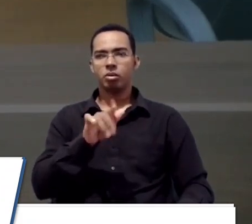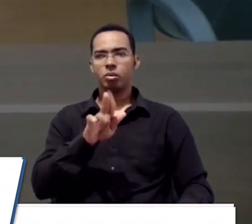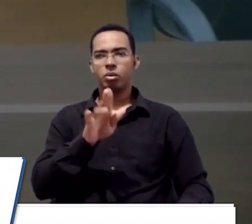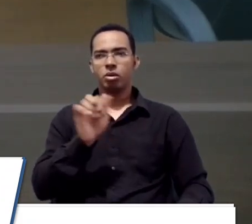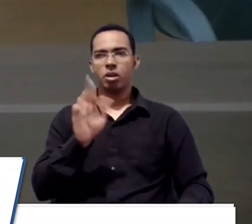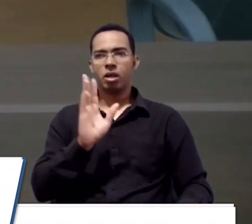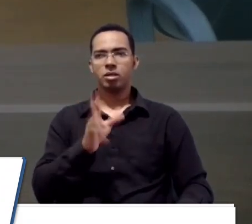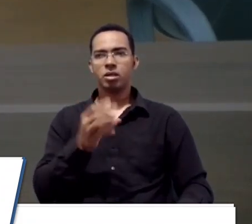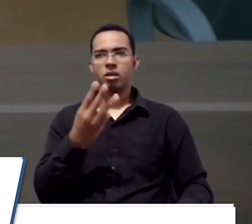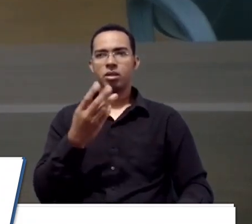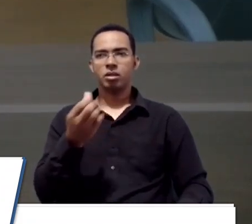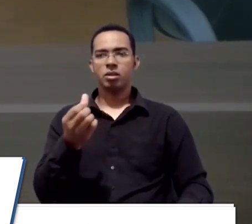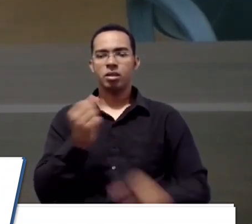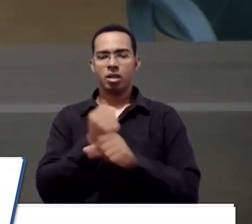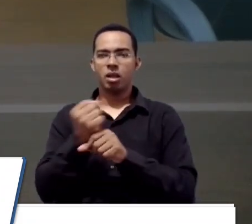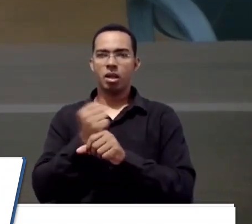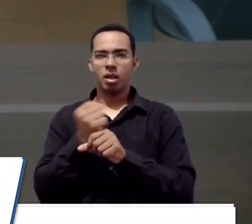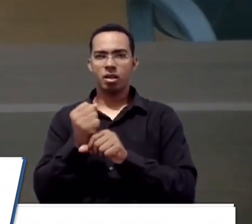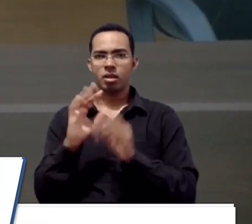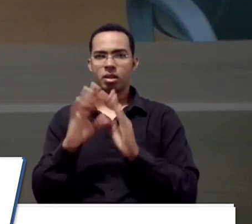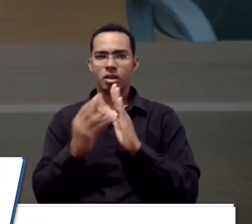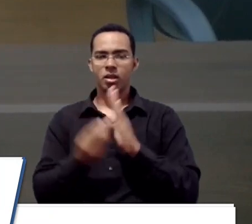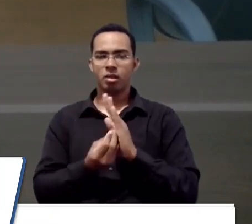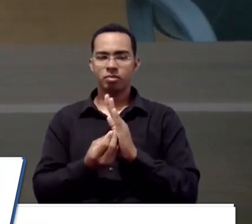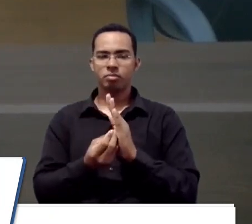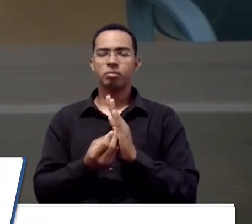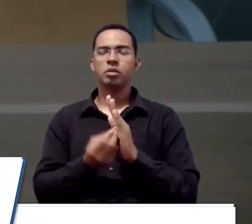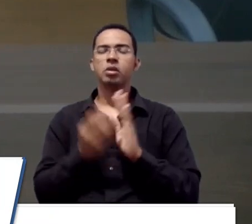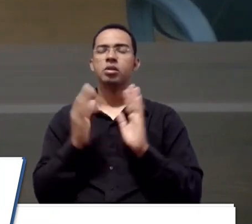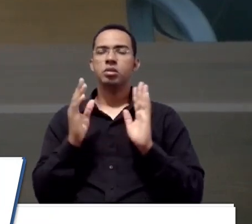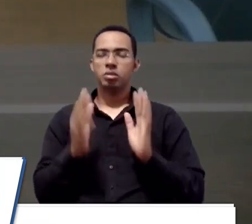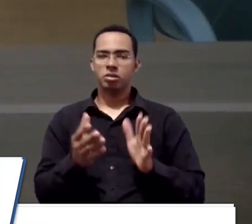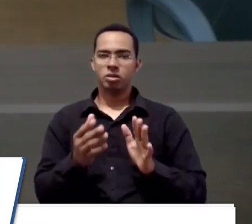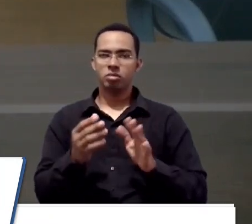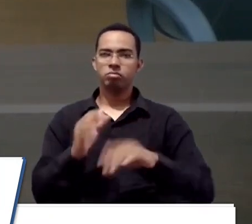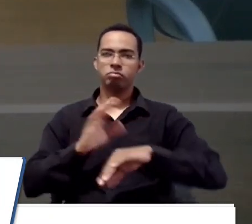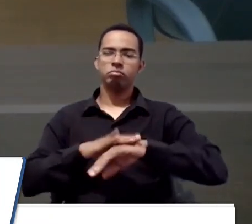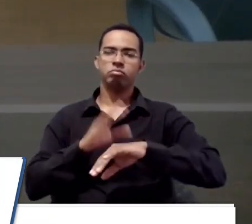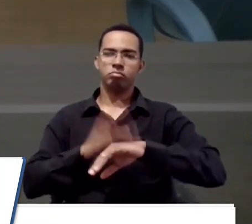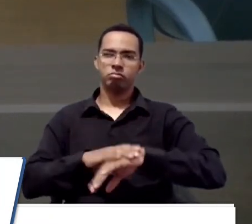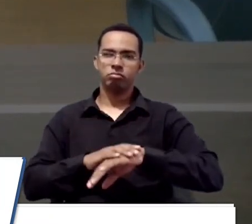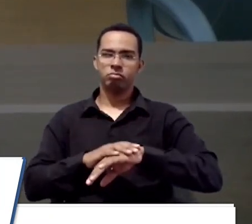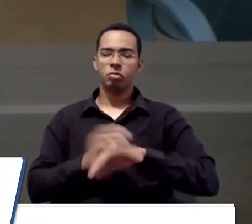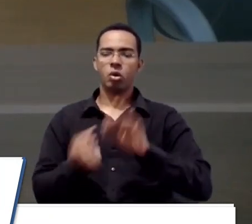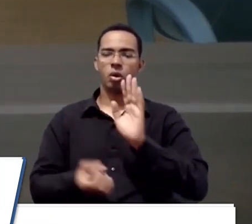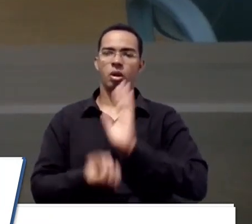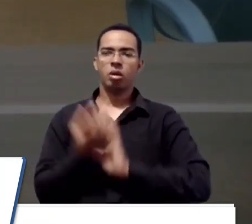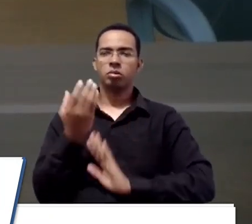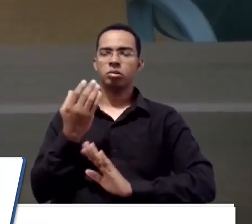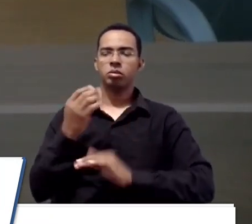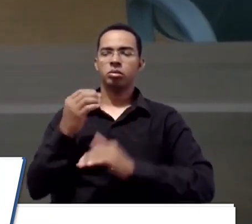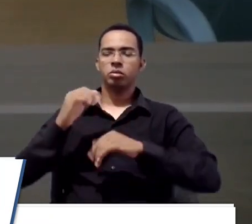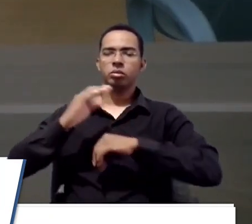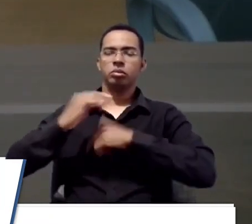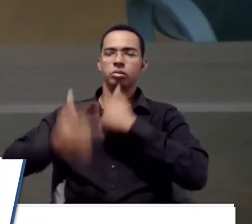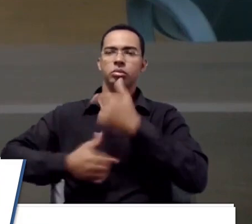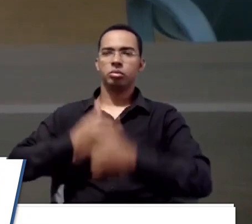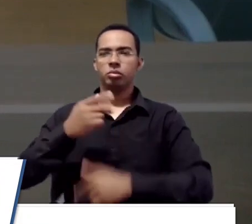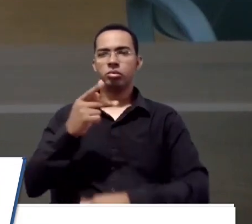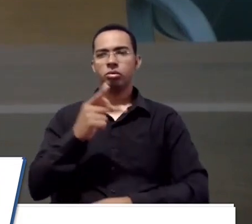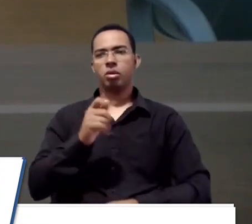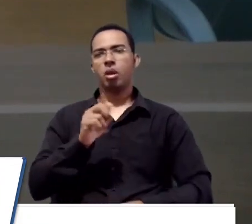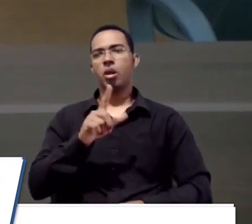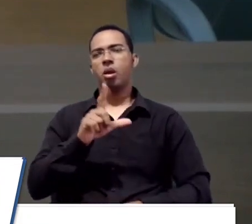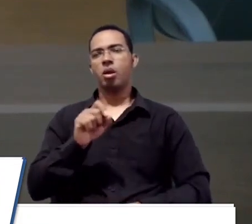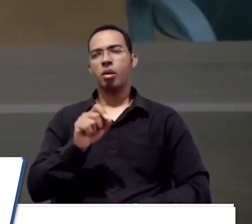anos. A Igreja do Evangelho Quadrangular da Estação nasceu do trabalho do pastor Paulo Fernandes